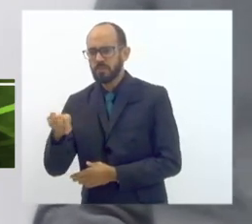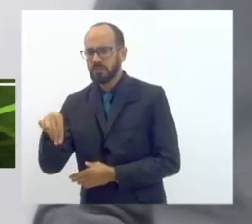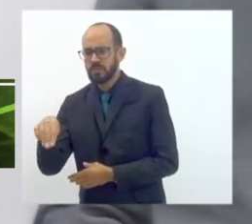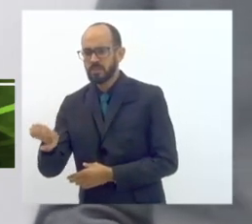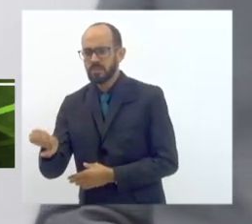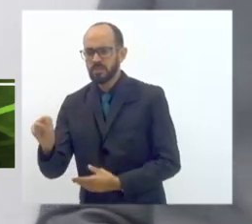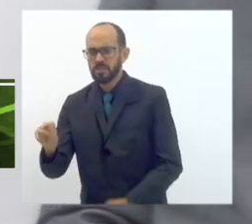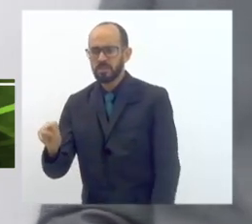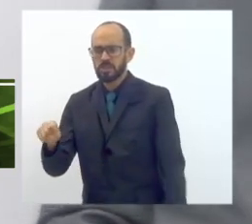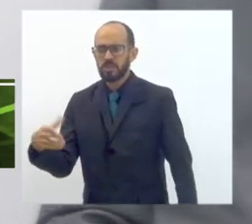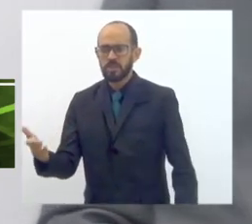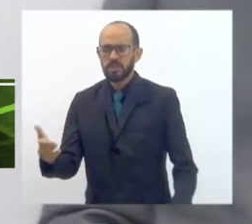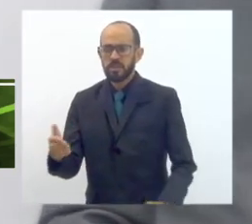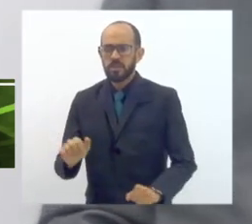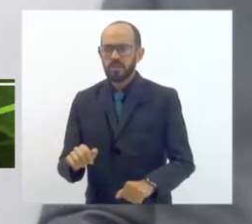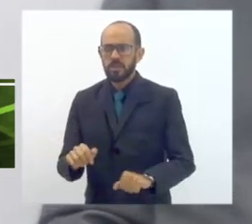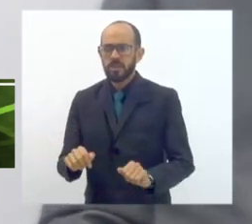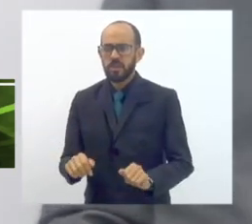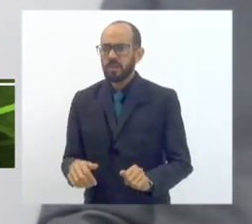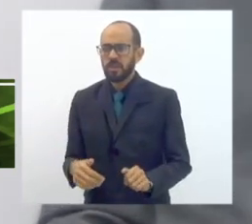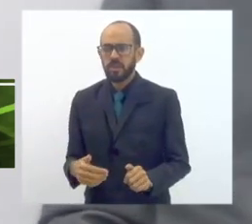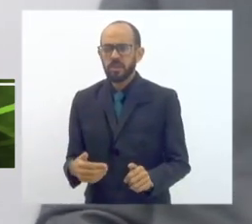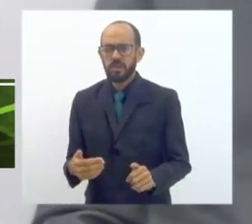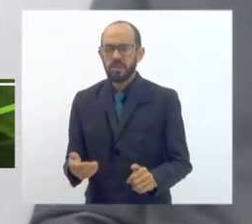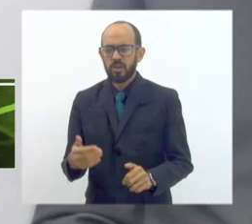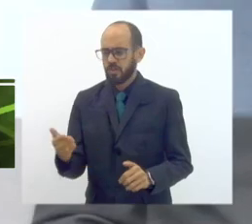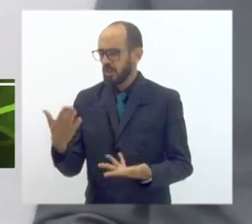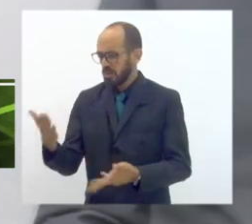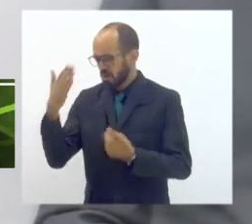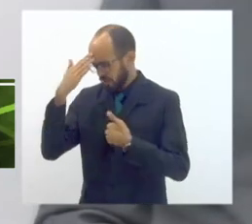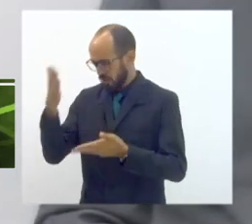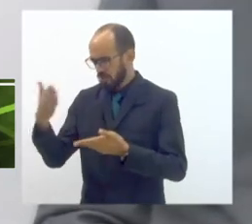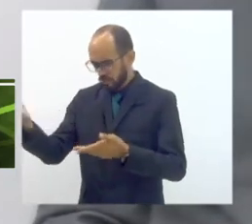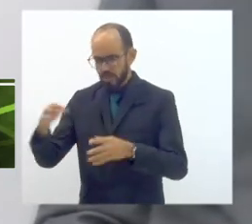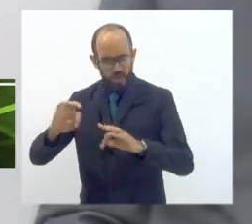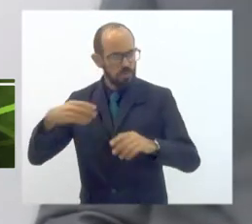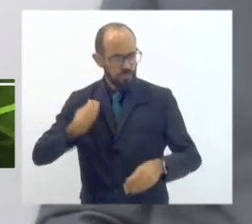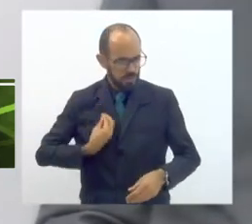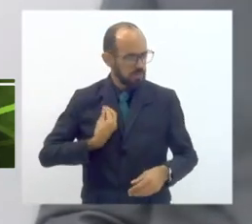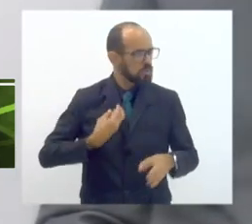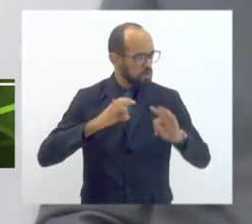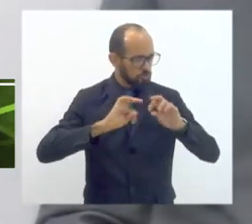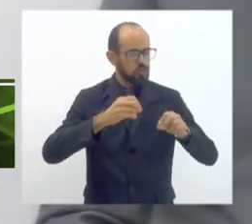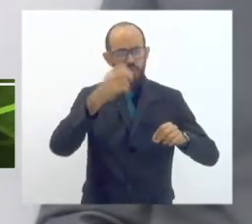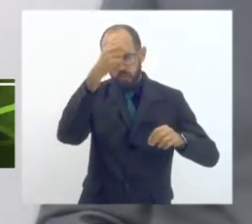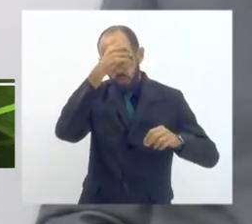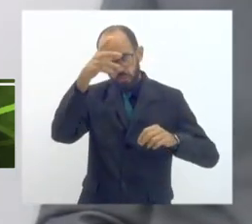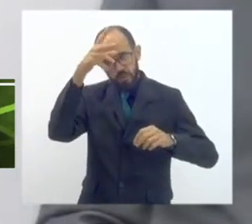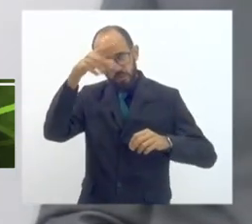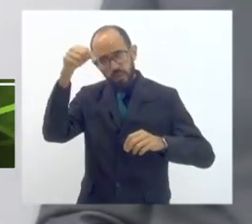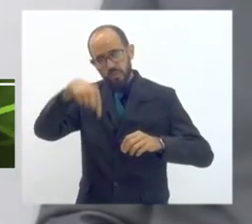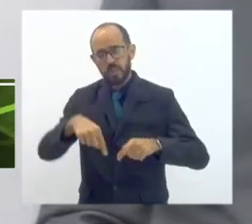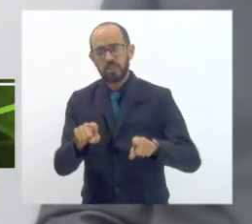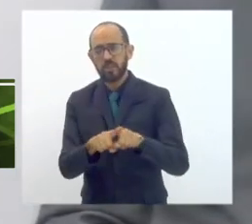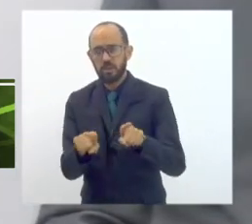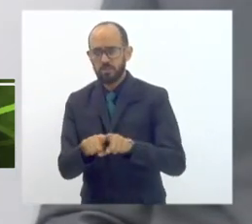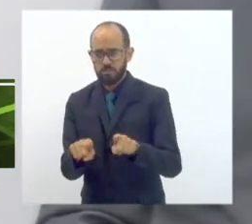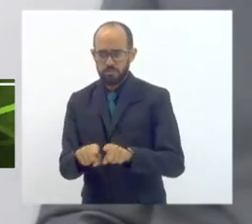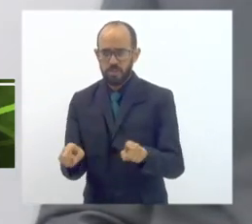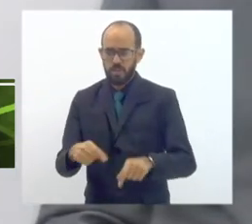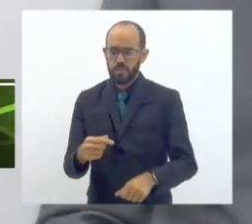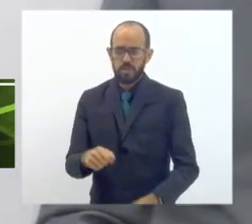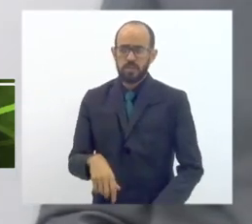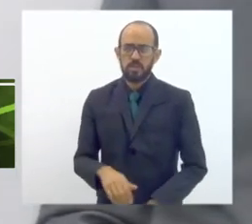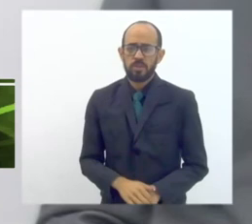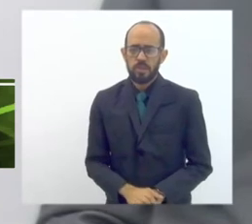como particularmente do Rodrigo quanto presidente, e agradecer a presença de todos os prefeitos, representantes de prefeitos aqui presentes. Não vou citar